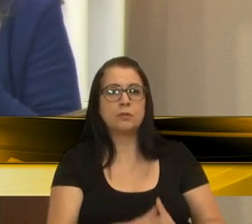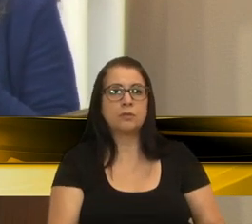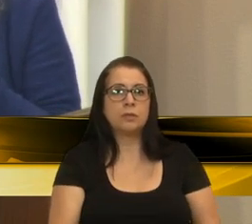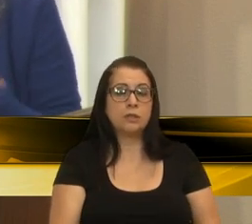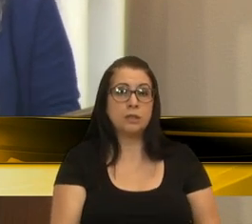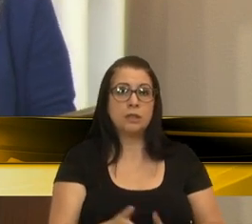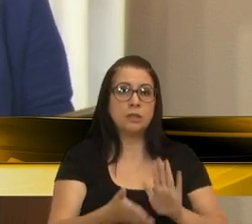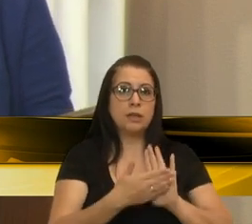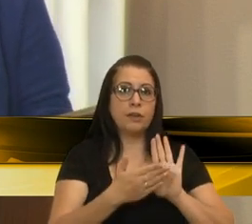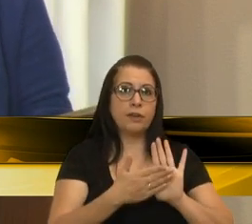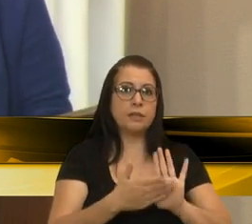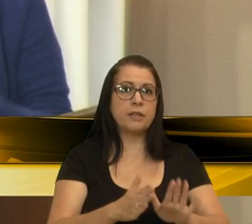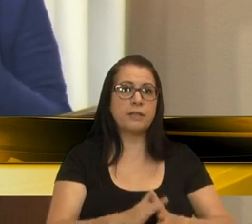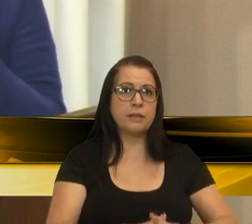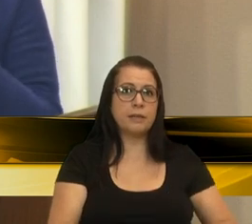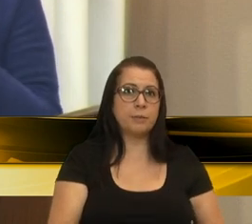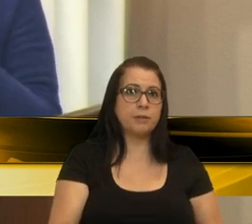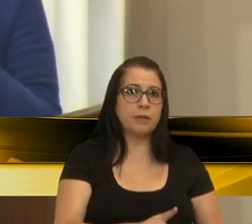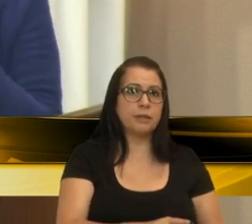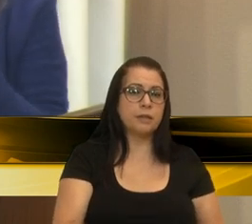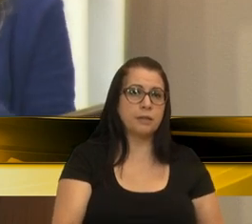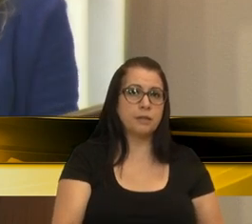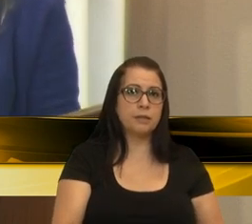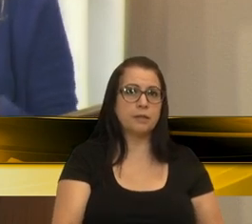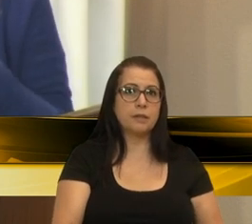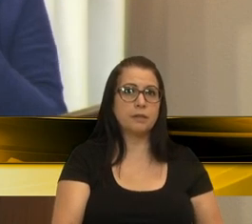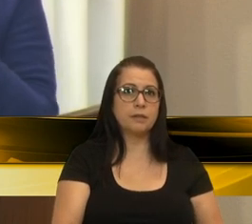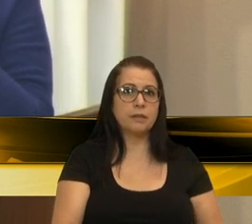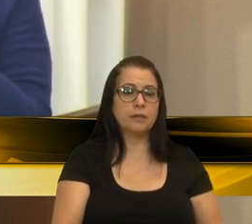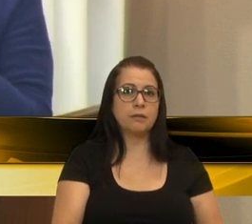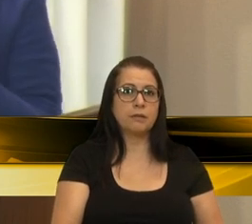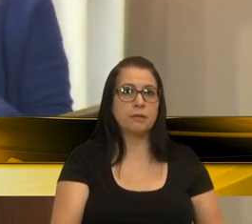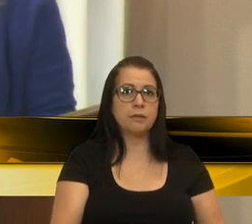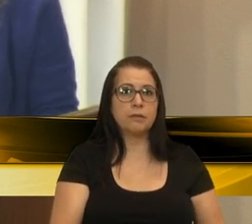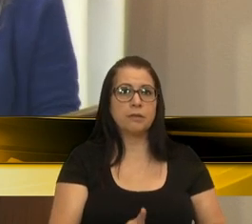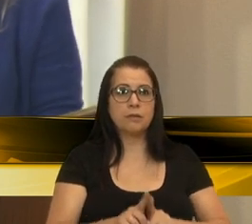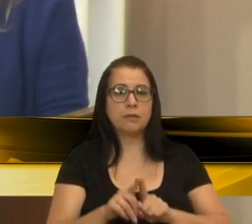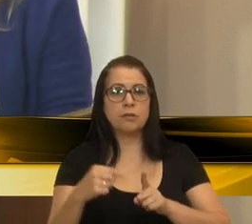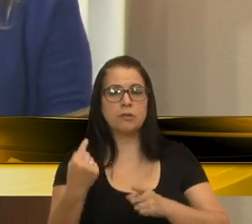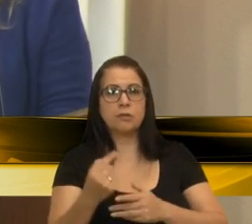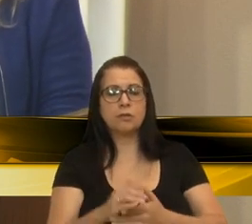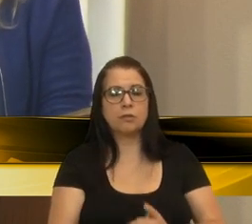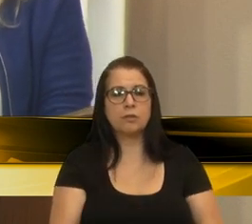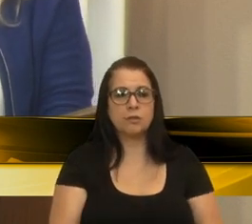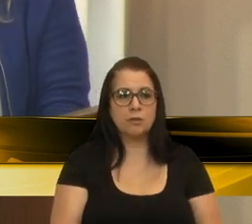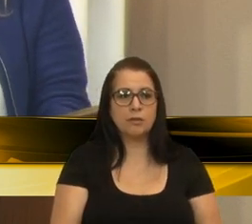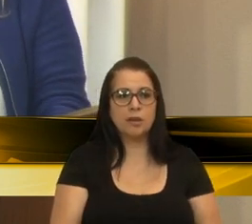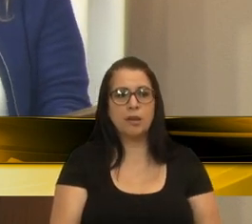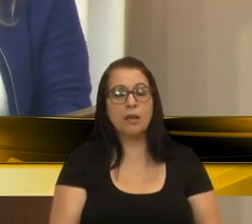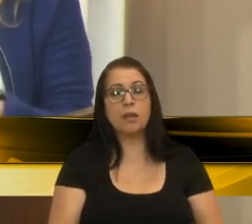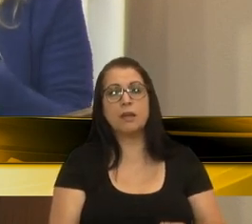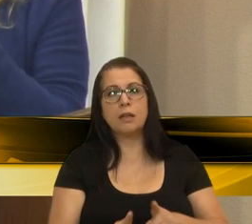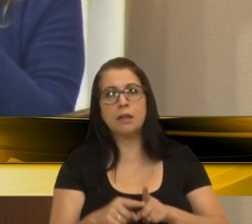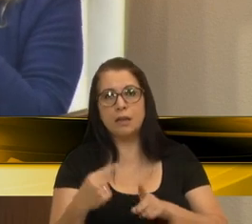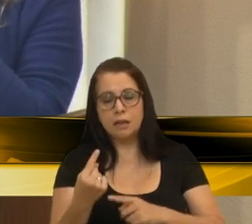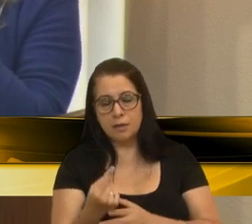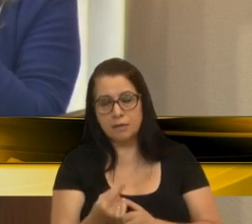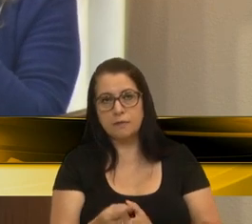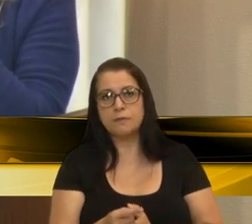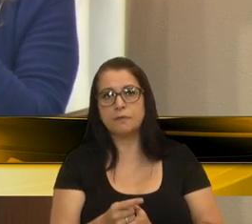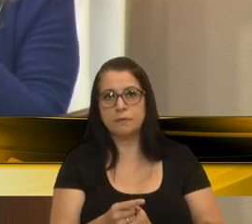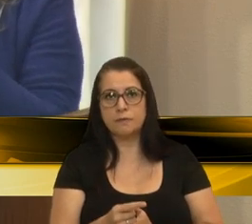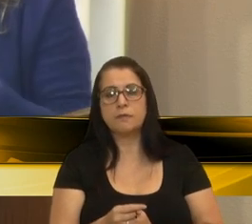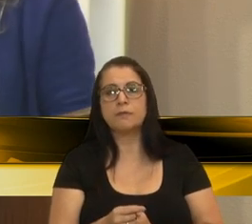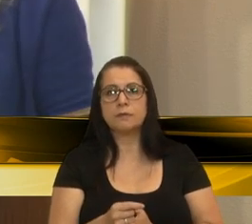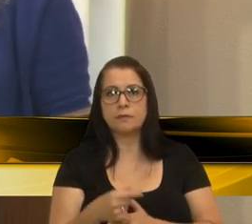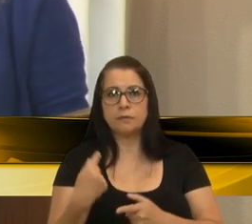proponho a esta casa que a gente puxe. Acabou o meu tempo? Tá, então a gente continua em outro momento, mas fica